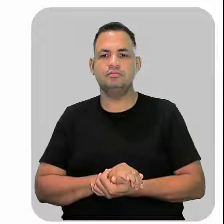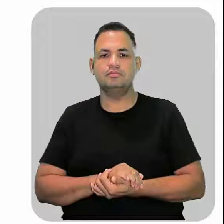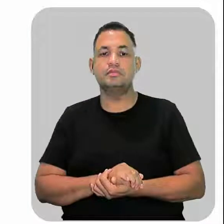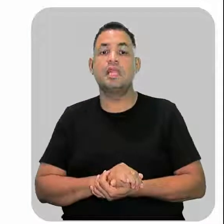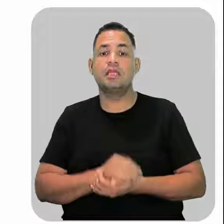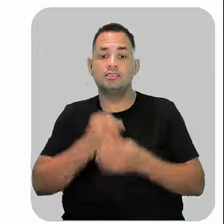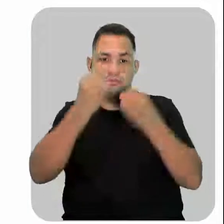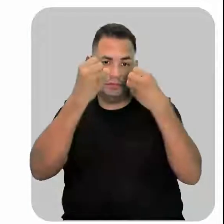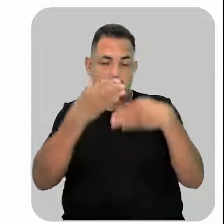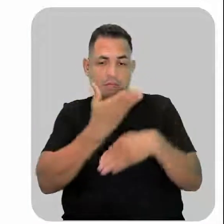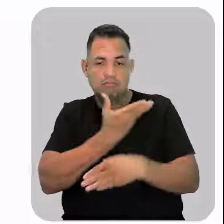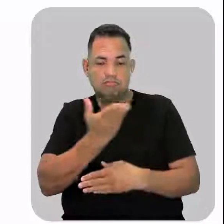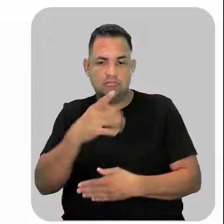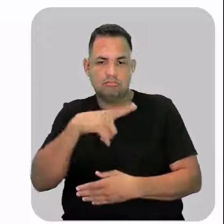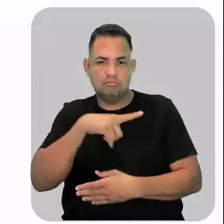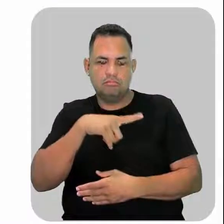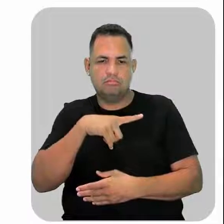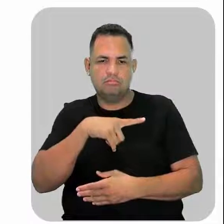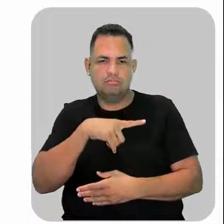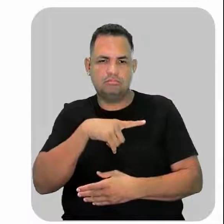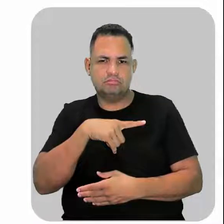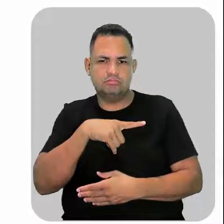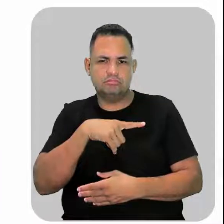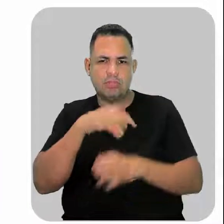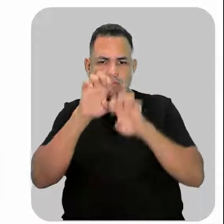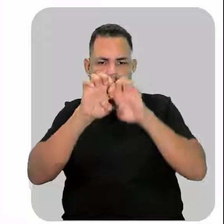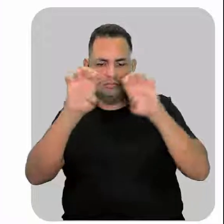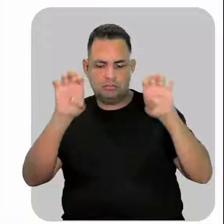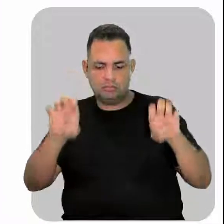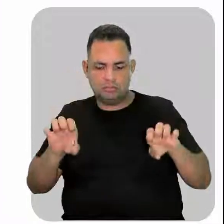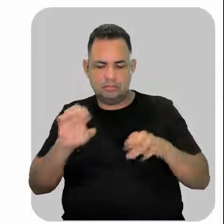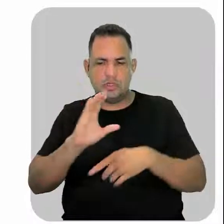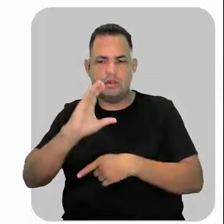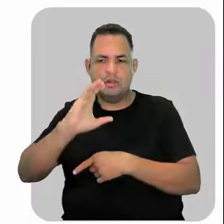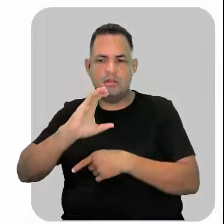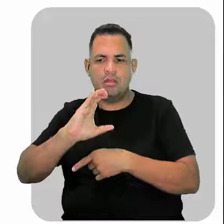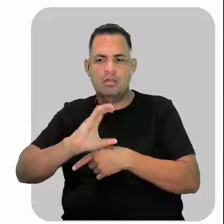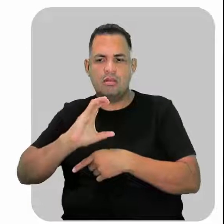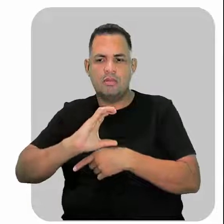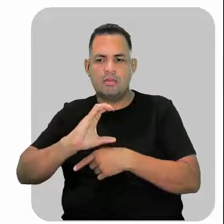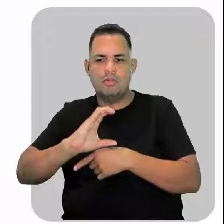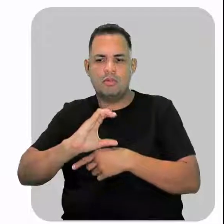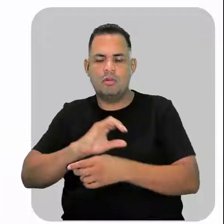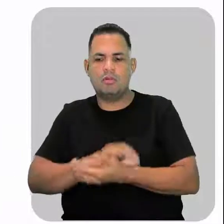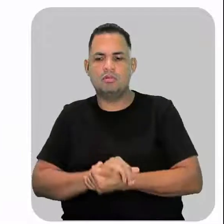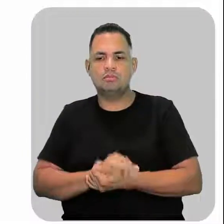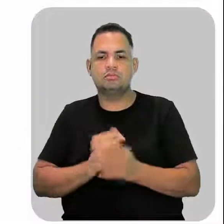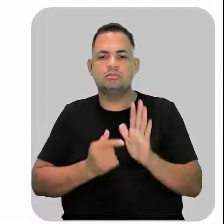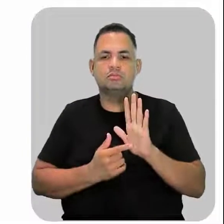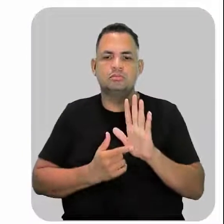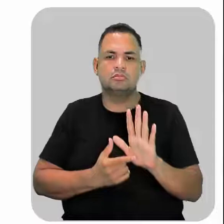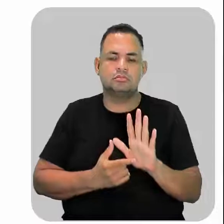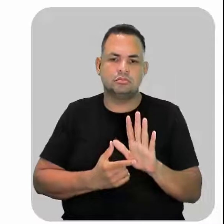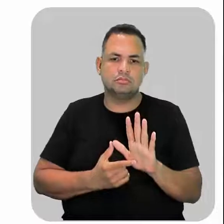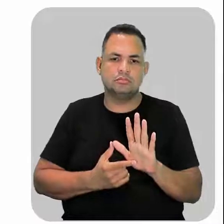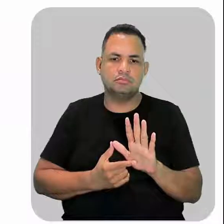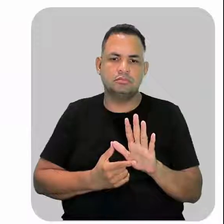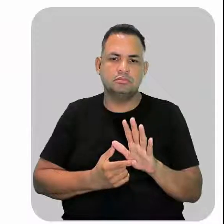Ele diz que tem uma estrutura carbônica que